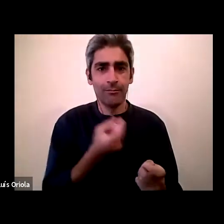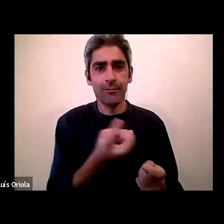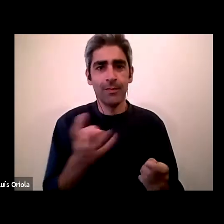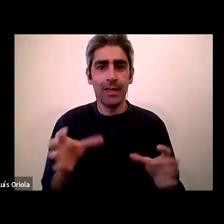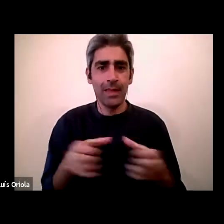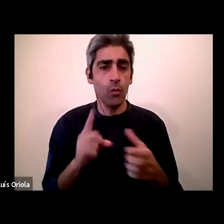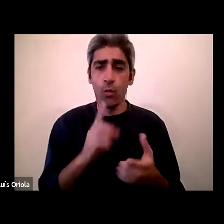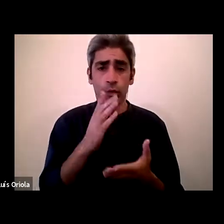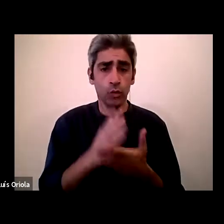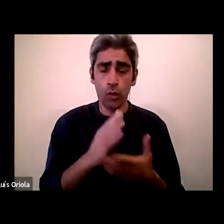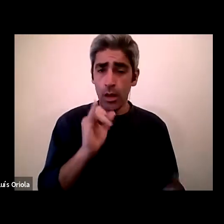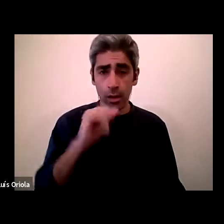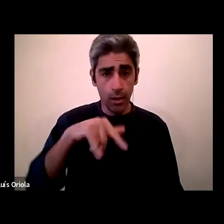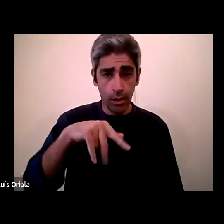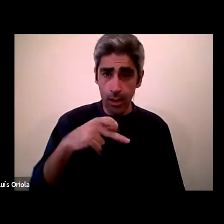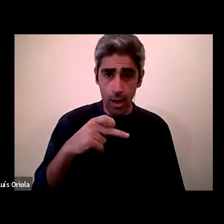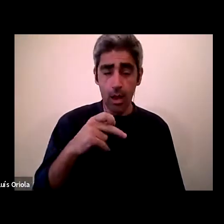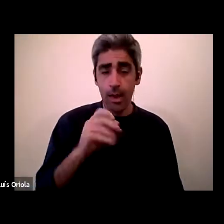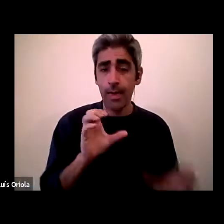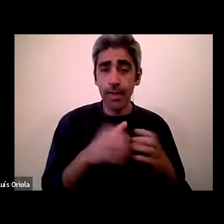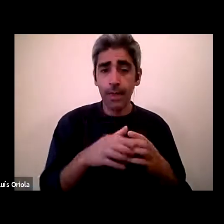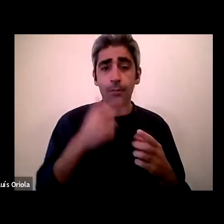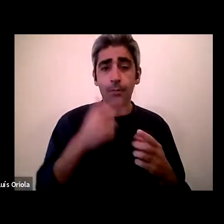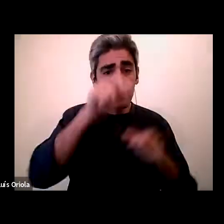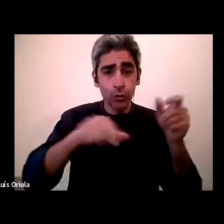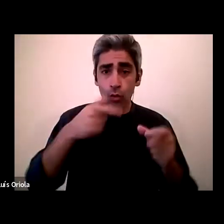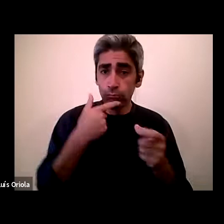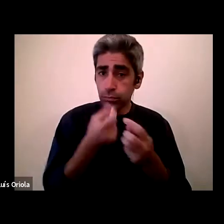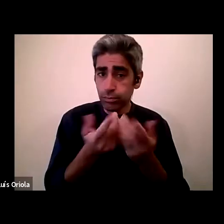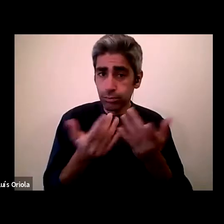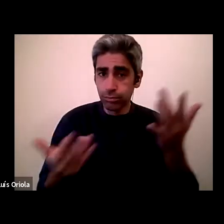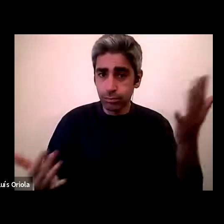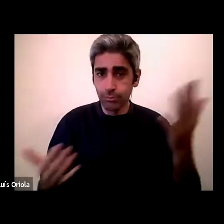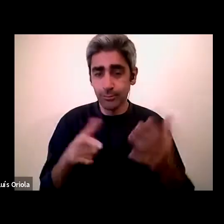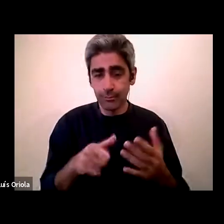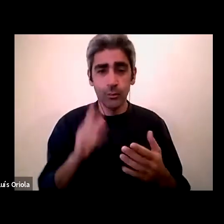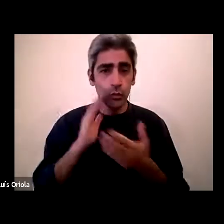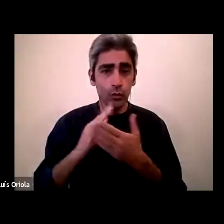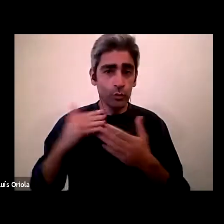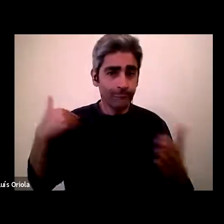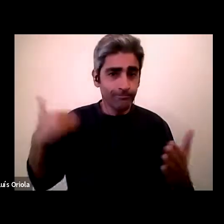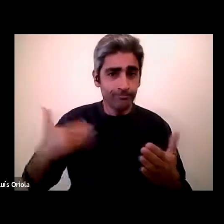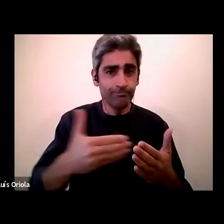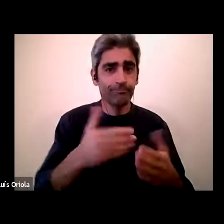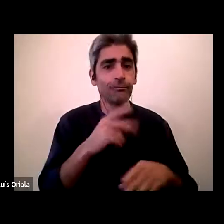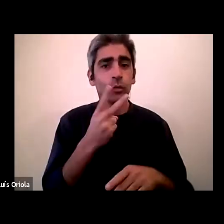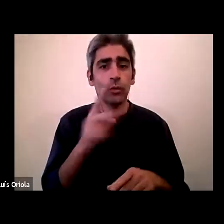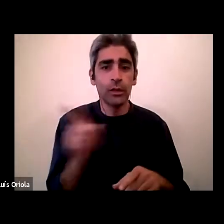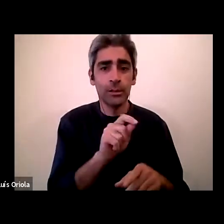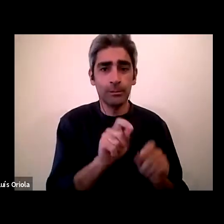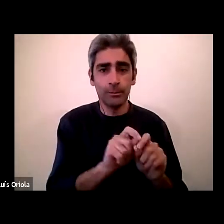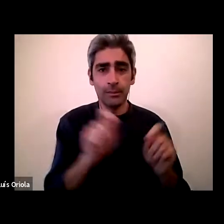pelo INA, na verdade por uma vasta equipa de pessoas que ao longo dos últimos 2 meses